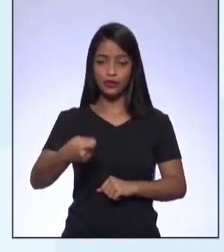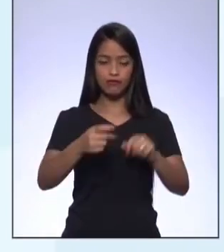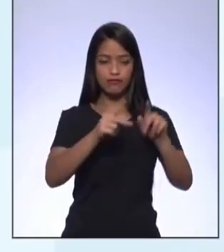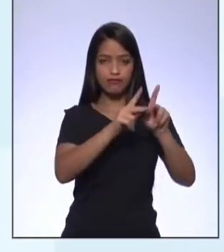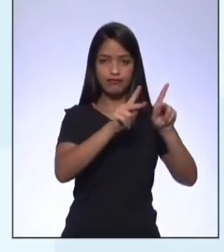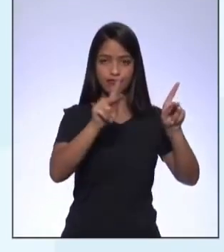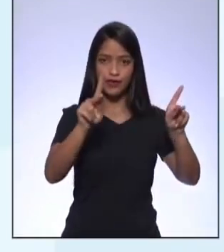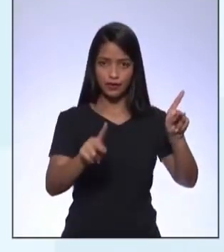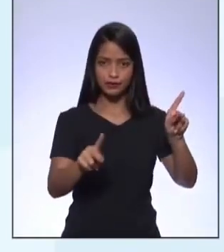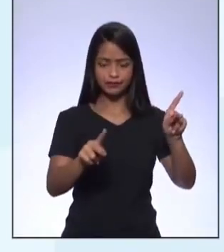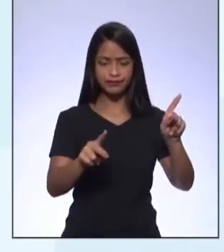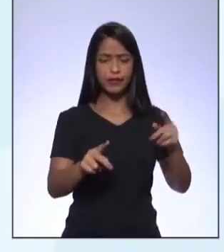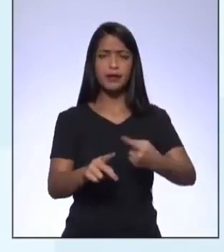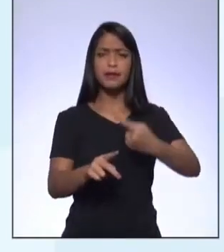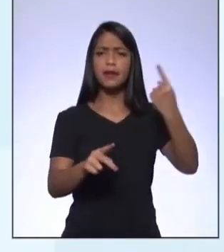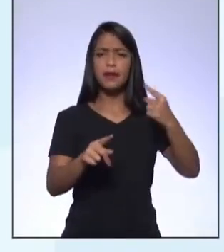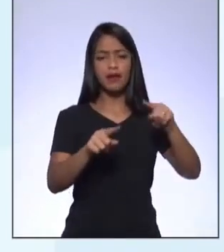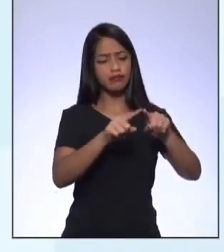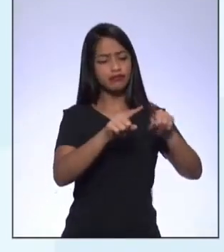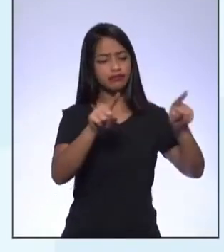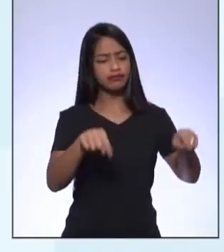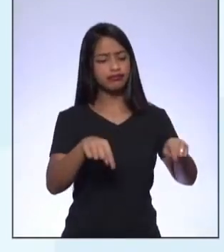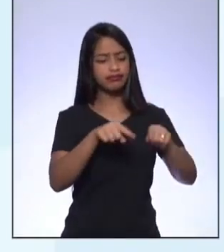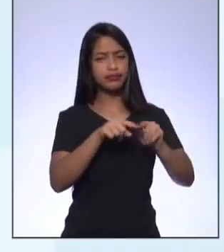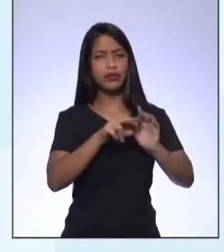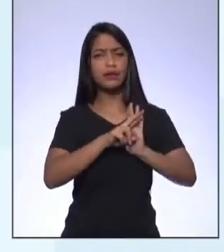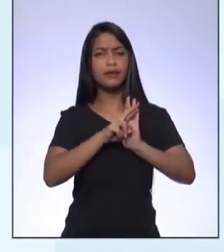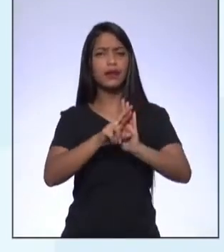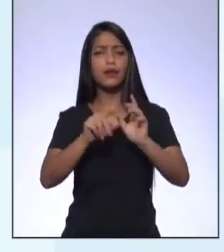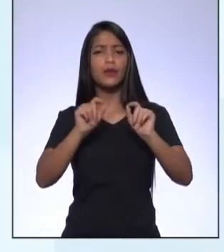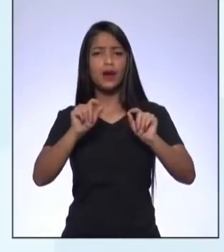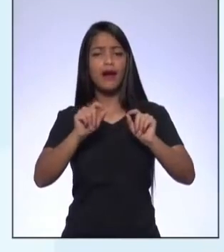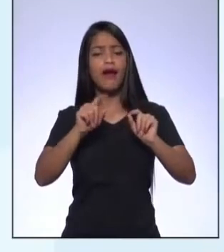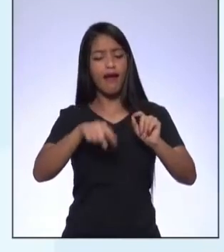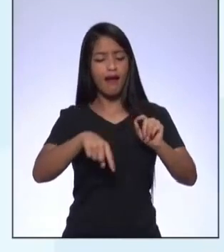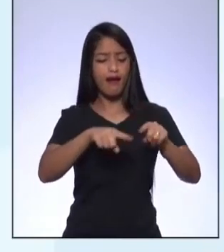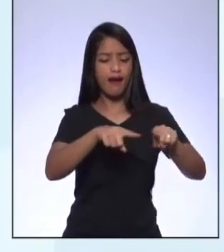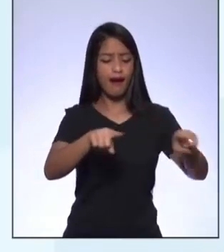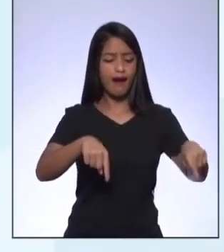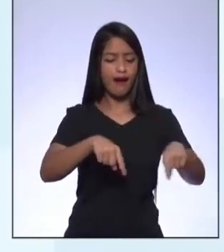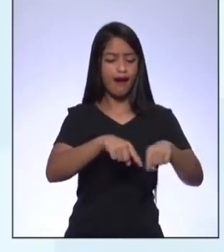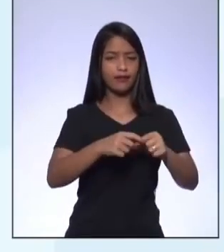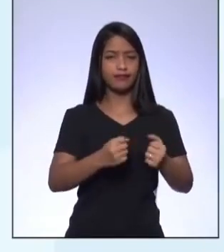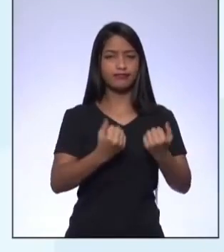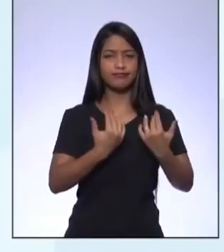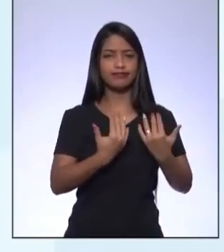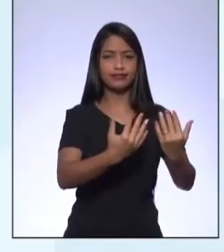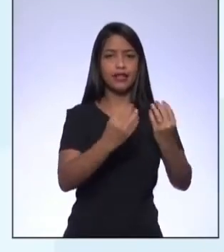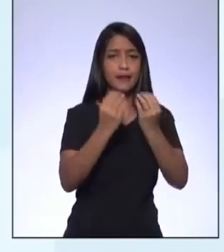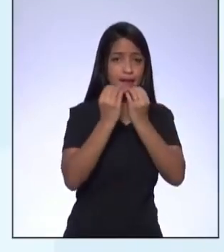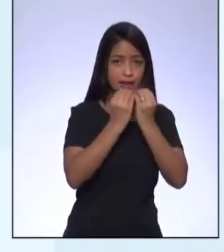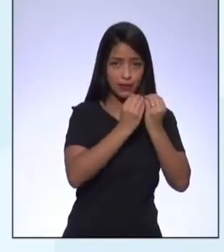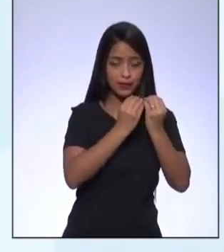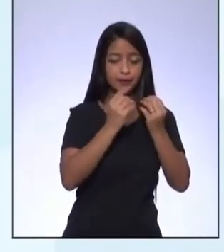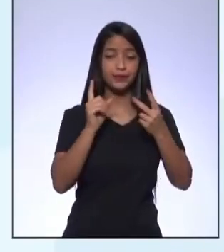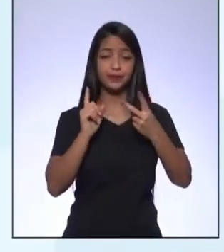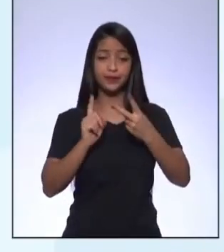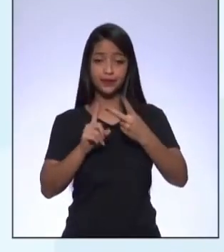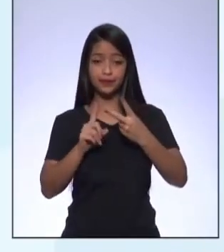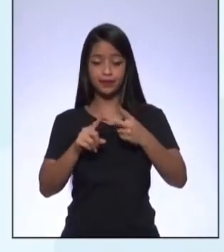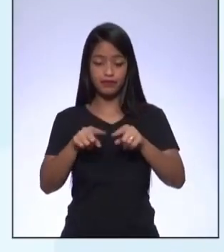da cultura do grão, do milho. E o outro vai representar a cultura do feijão.